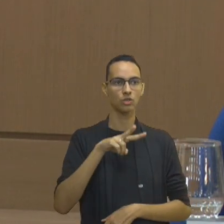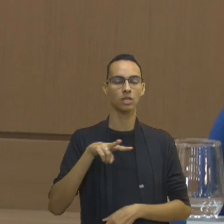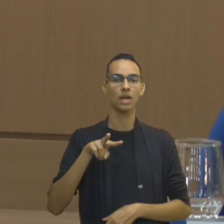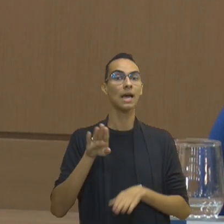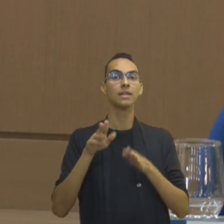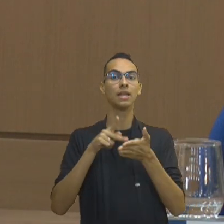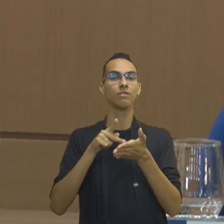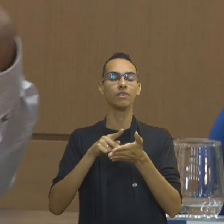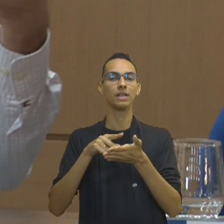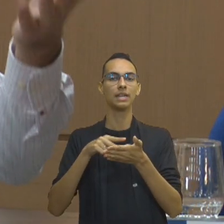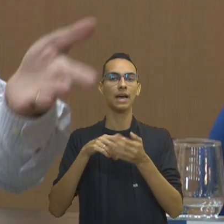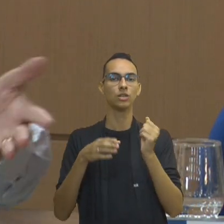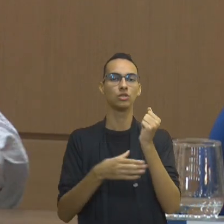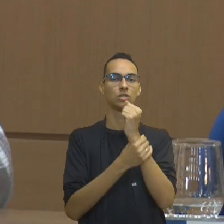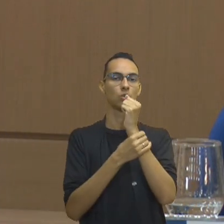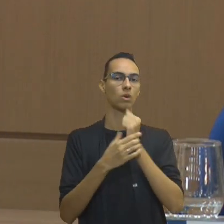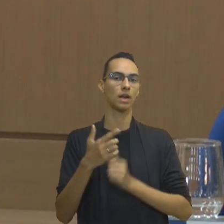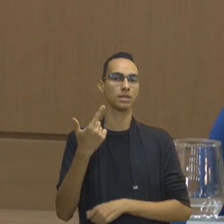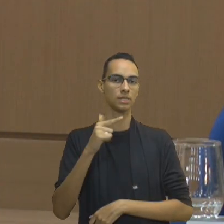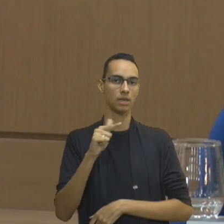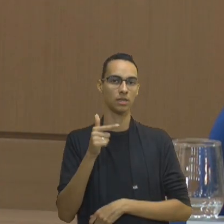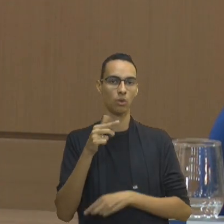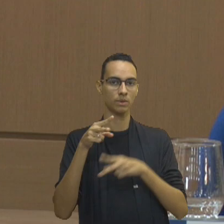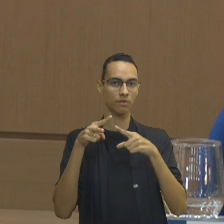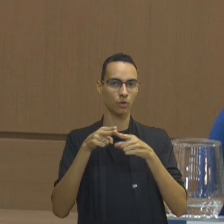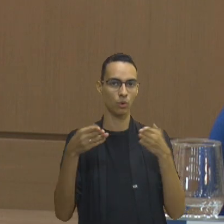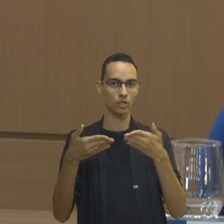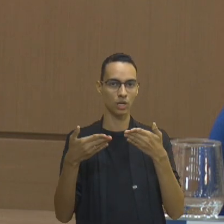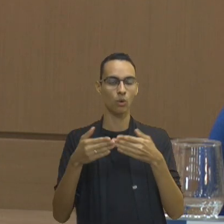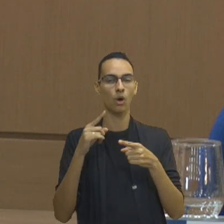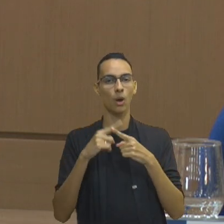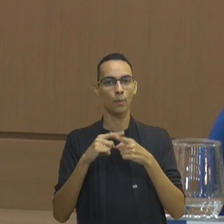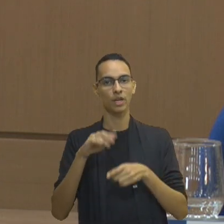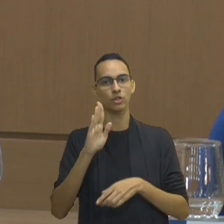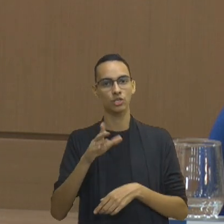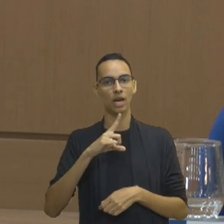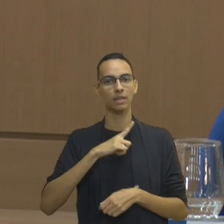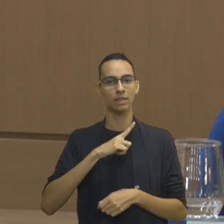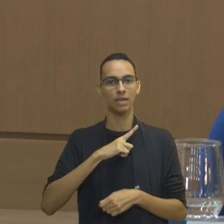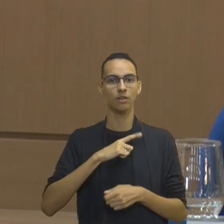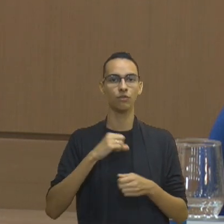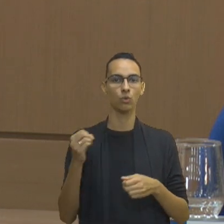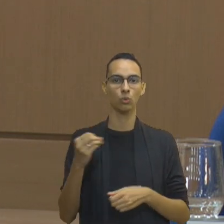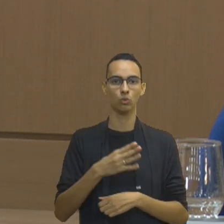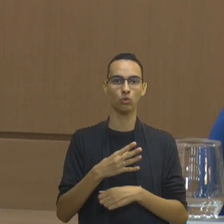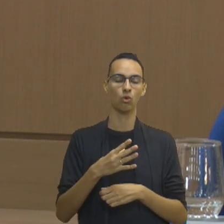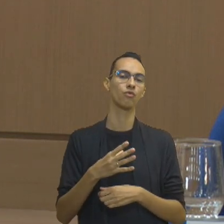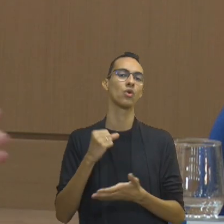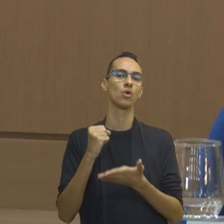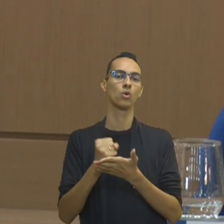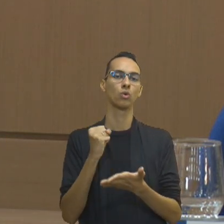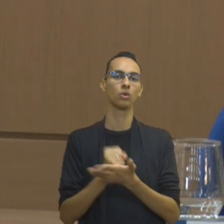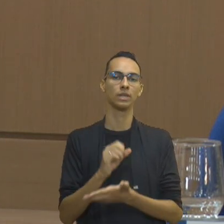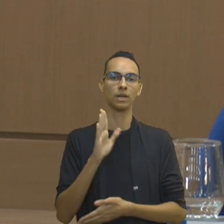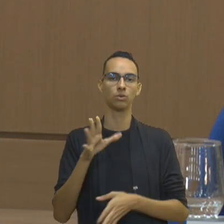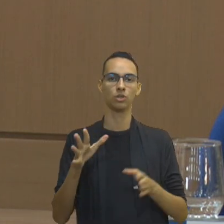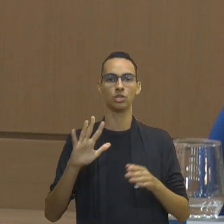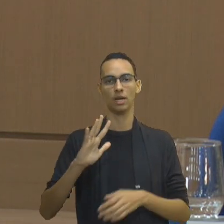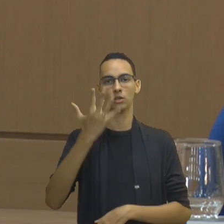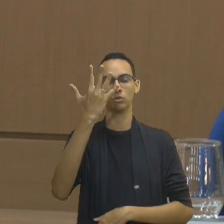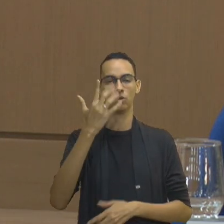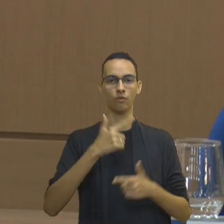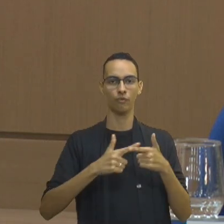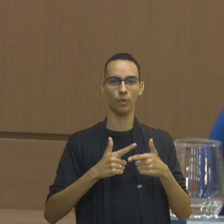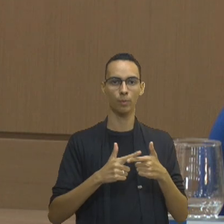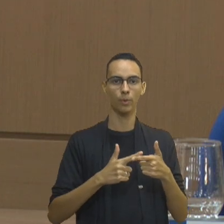entrou nesse cálculo porque já houve um novo contrato e ele já estava bem resolvido, e a professora Juliana falou